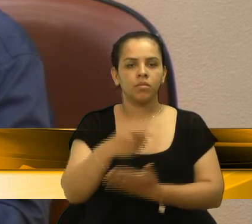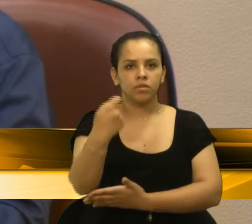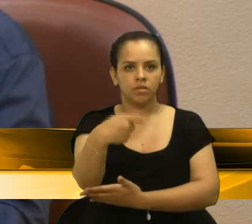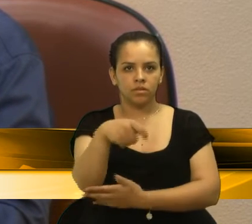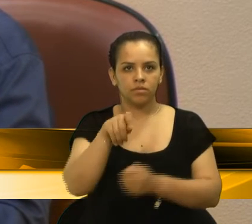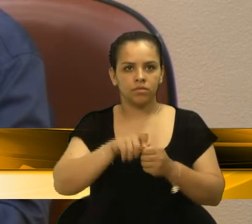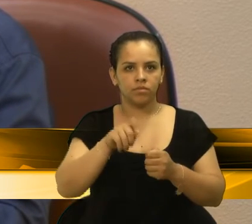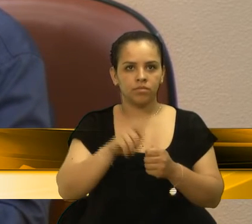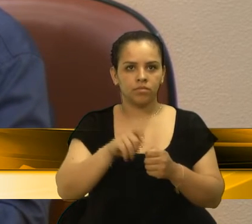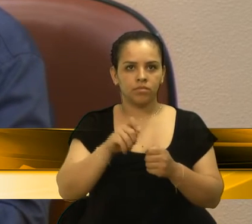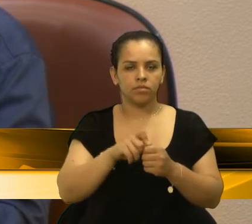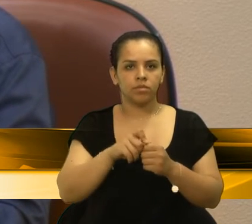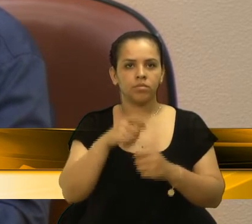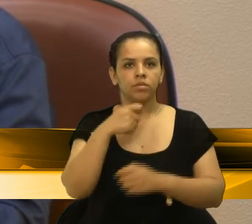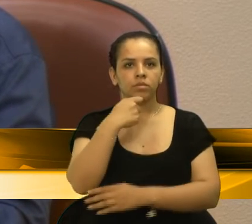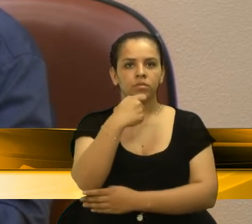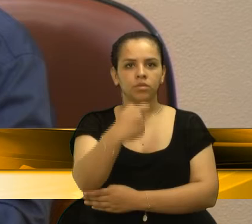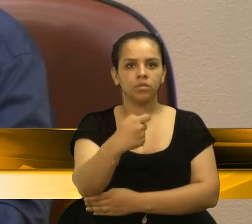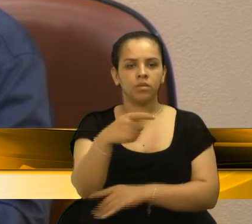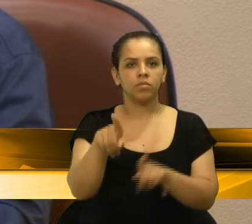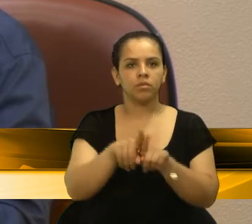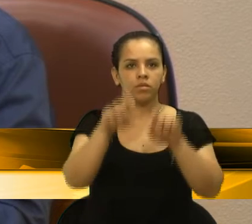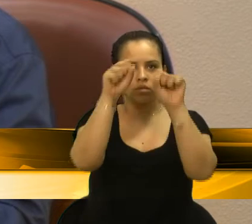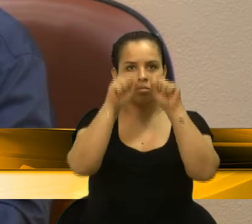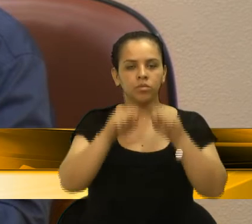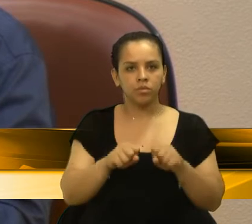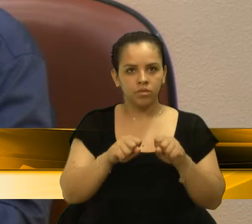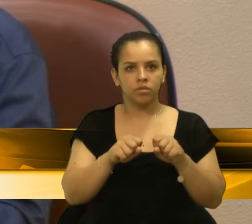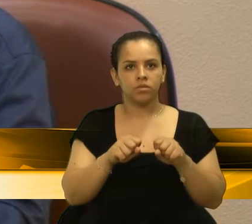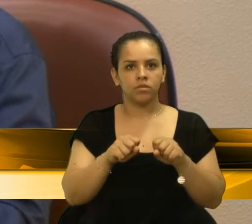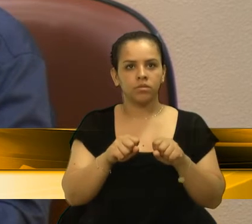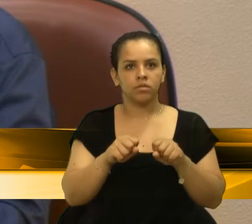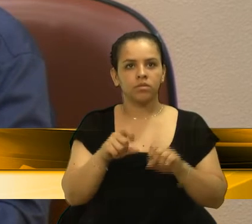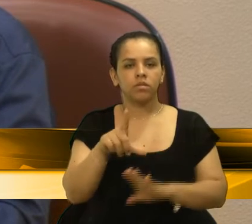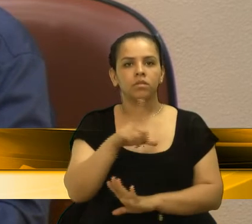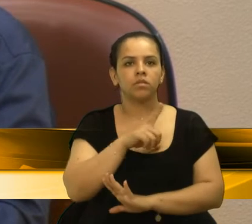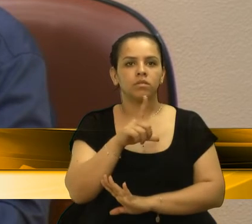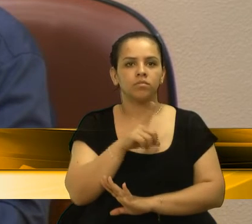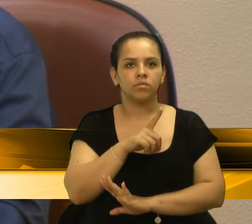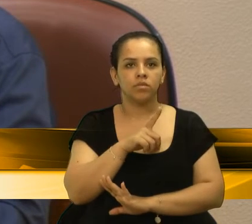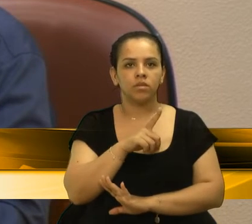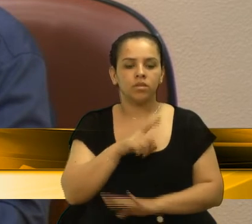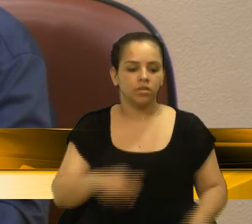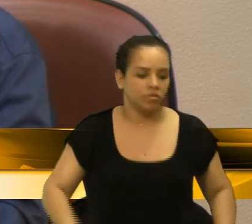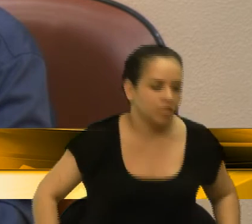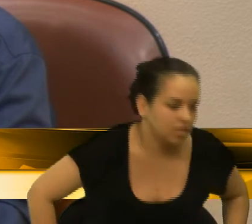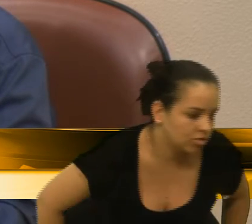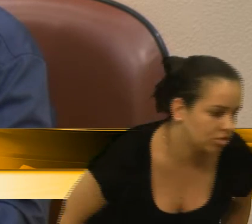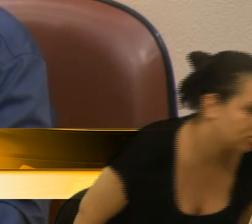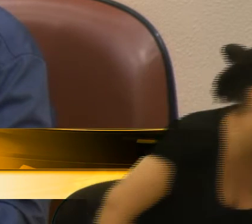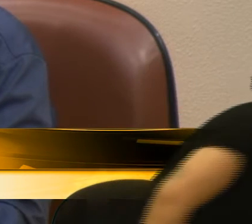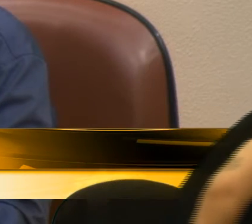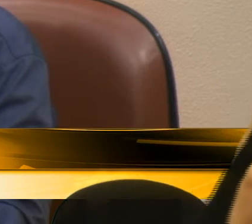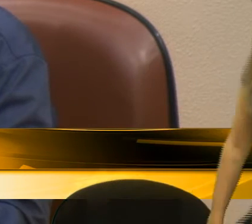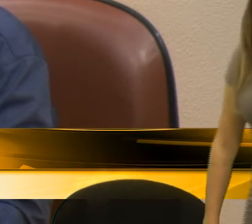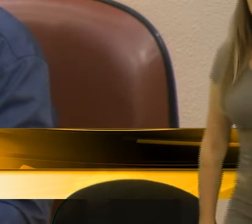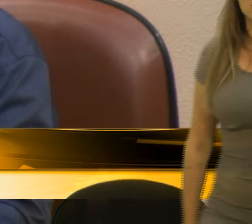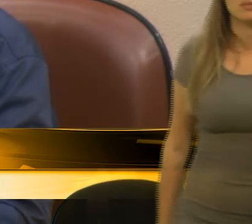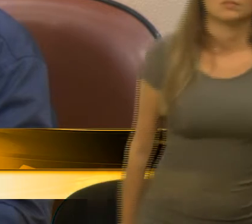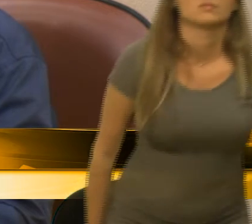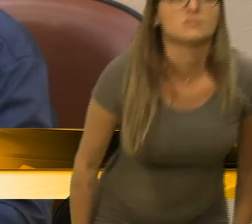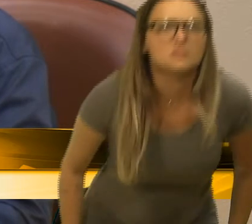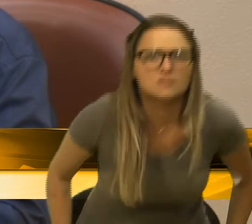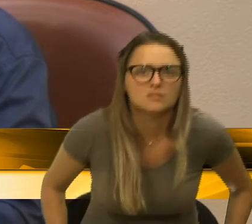necessários para o depoimento do denunciado em inquirição das testemunhas. E, considerando a necessidade de garantir o denunciado a autodefesa por meio de seu depoimento pessoal e considerando ainda não ter